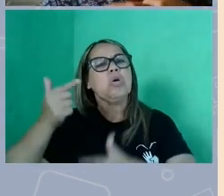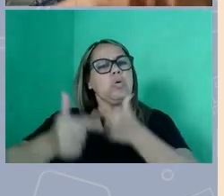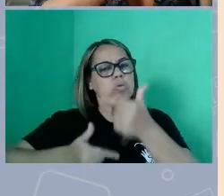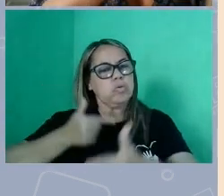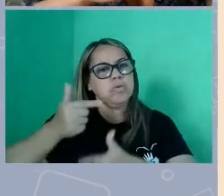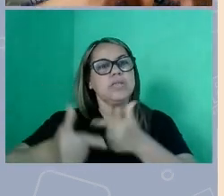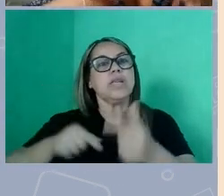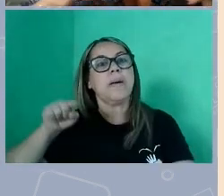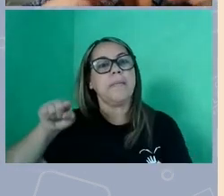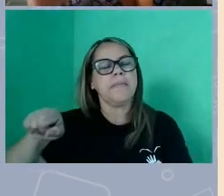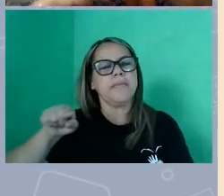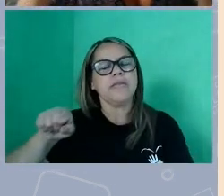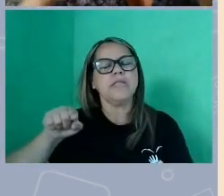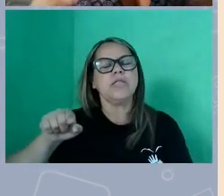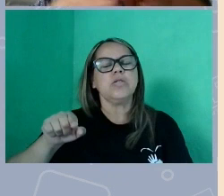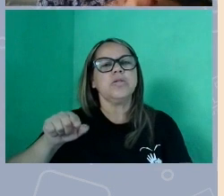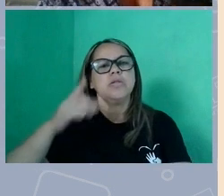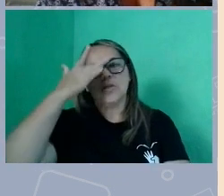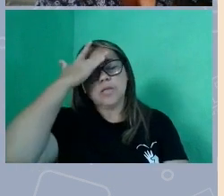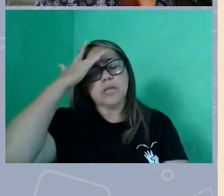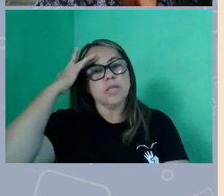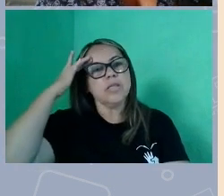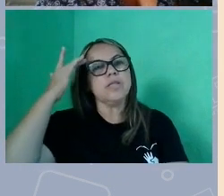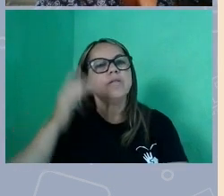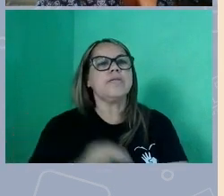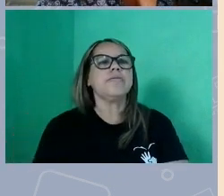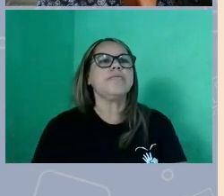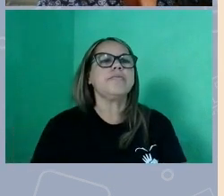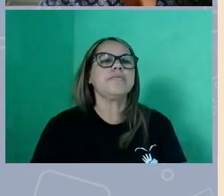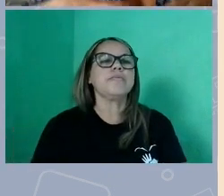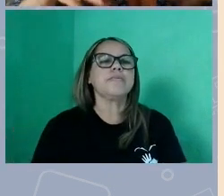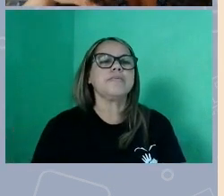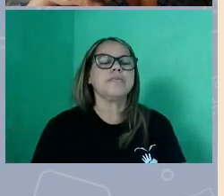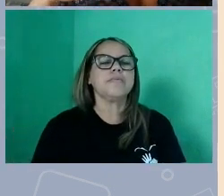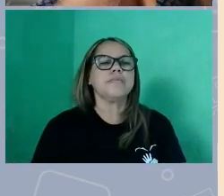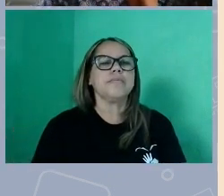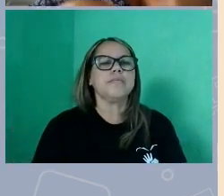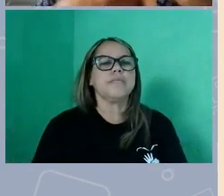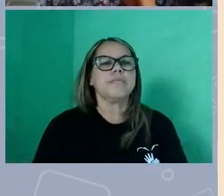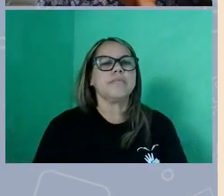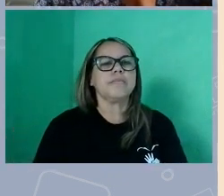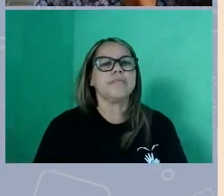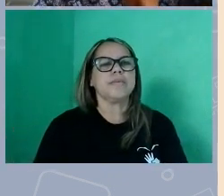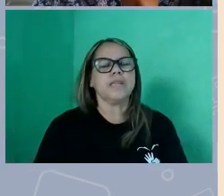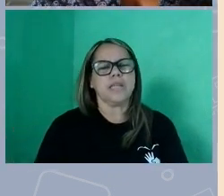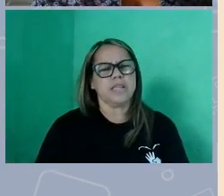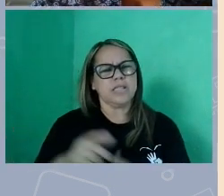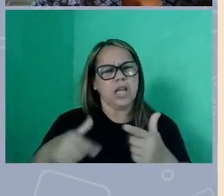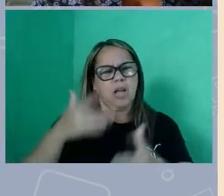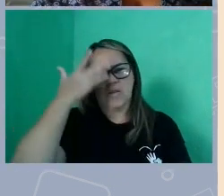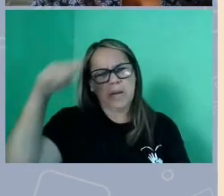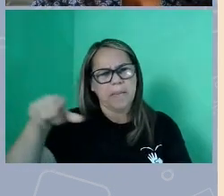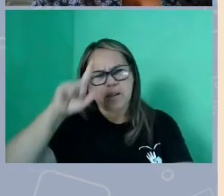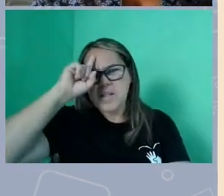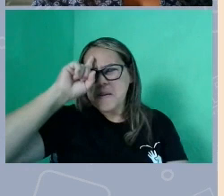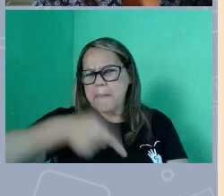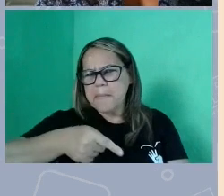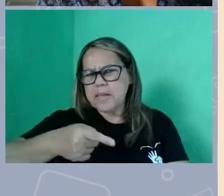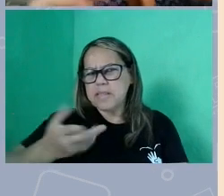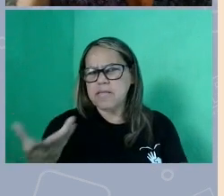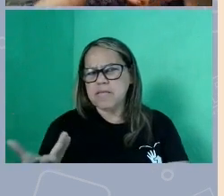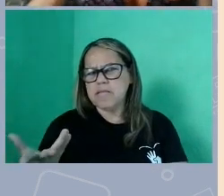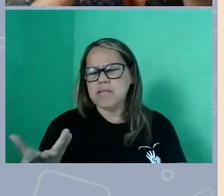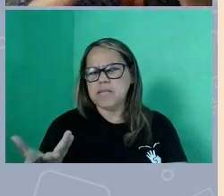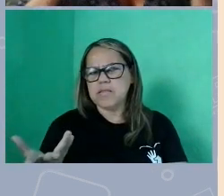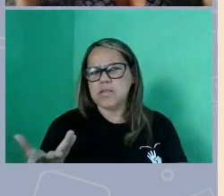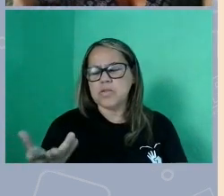que vamos dizer assim falando de uma linguagem mais assim rápida que dominam que mandam na história toda ou